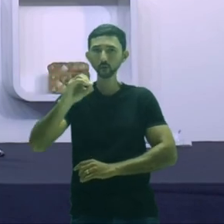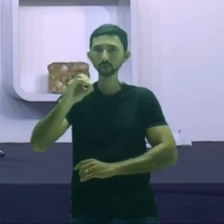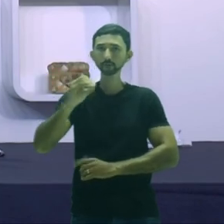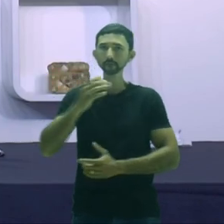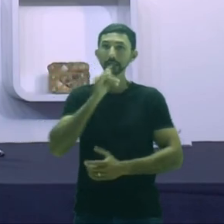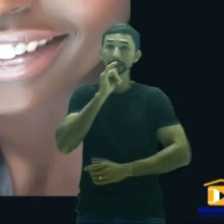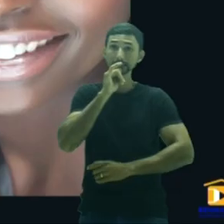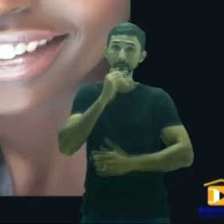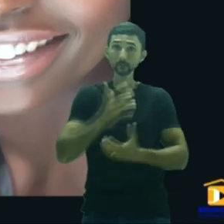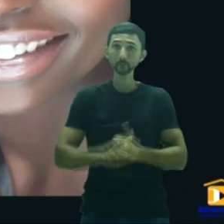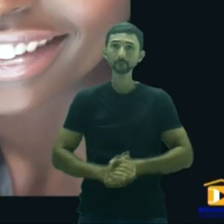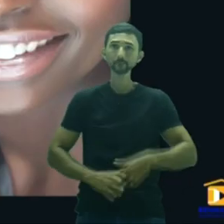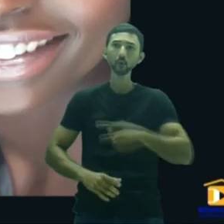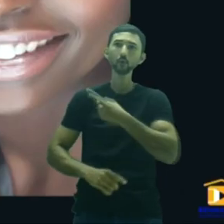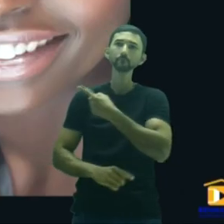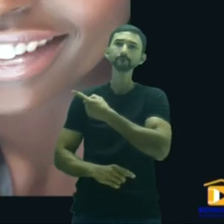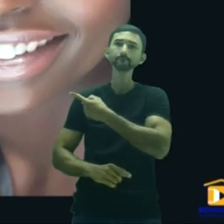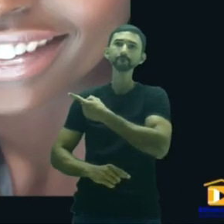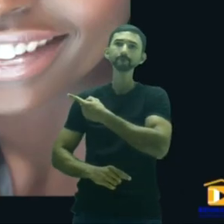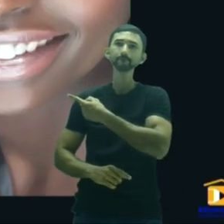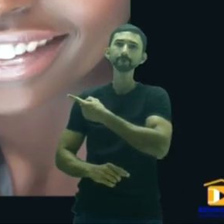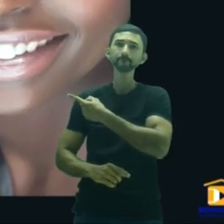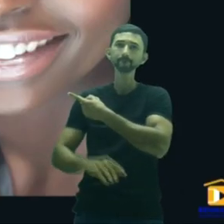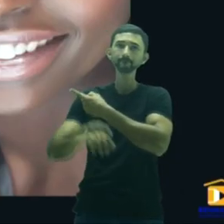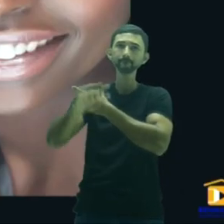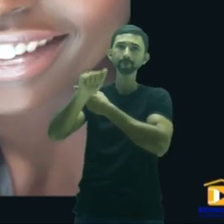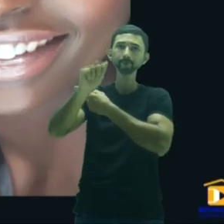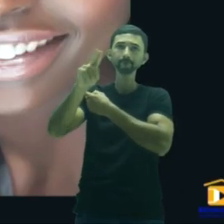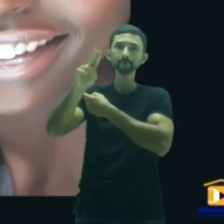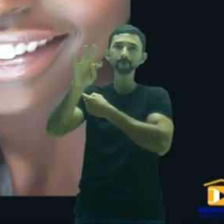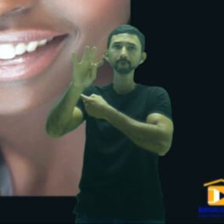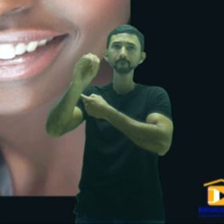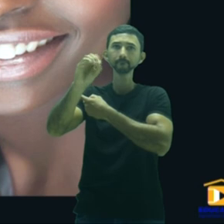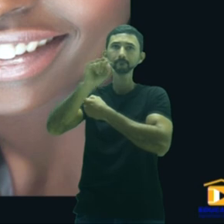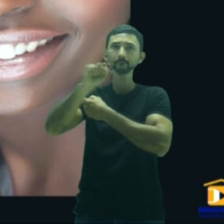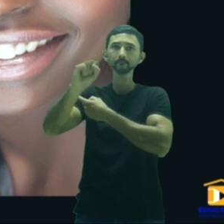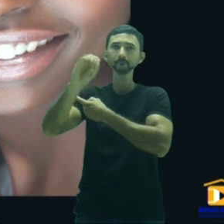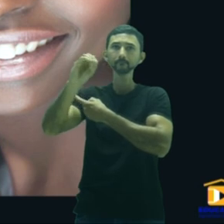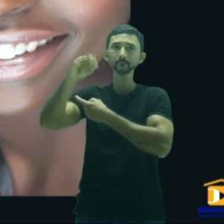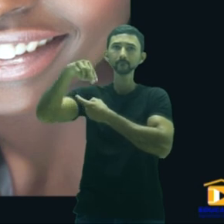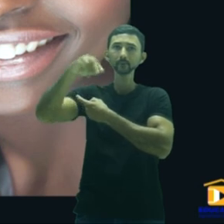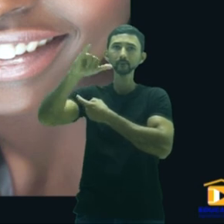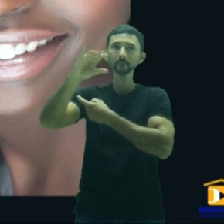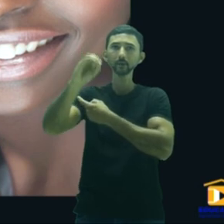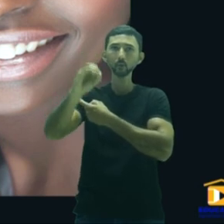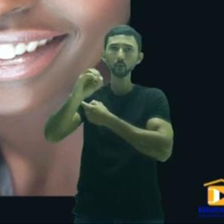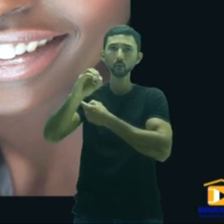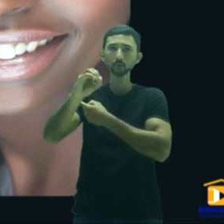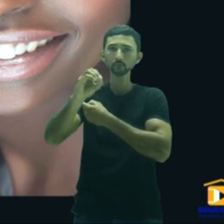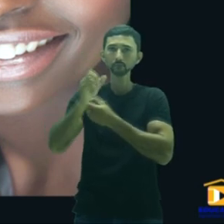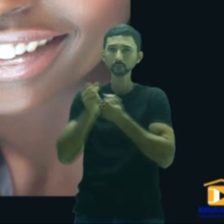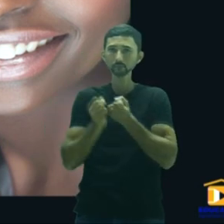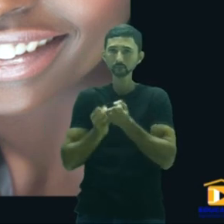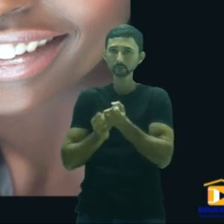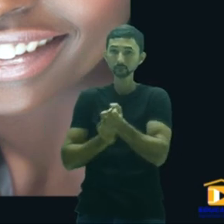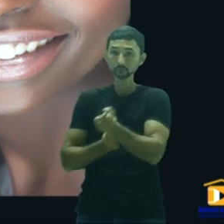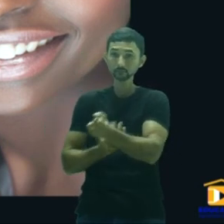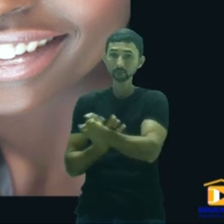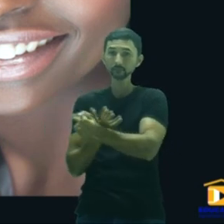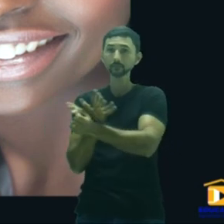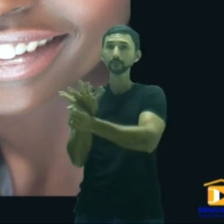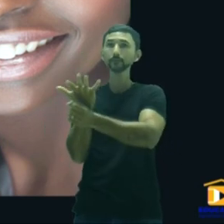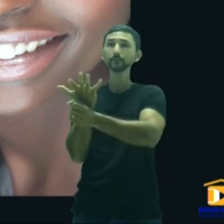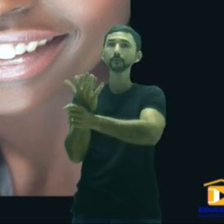por exemplo, você tem um caráter autossômico. O que é um caráter autossômico? É aquele que se expressa na mesma